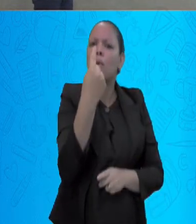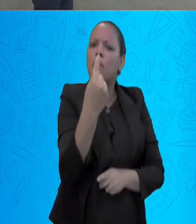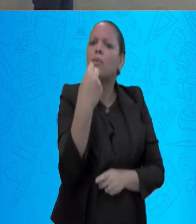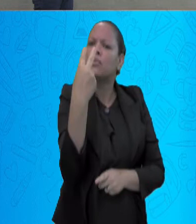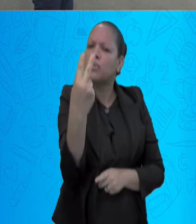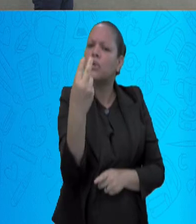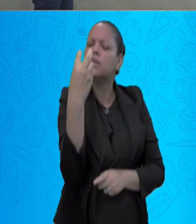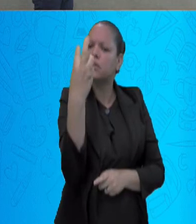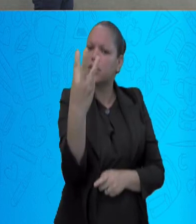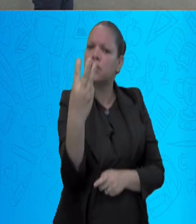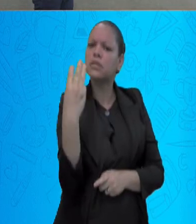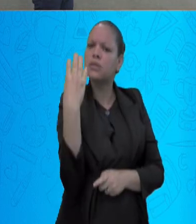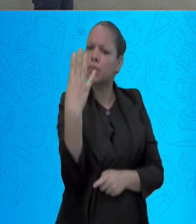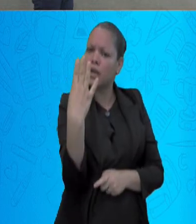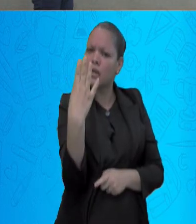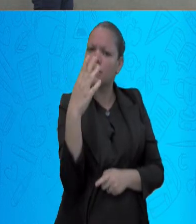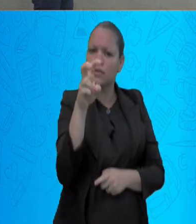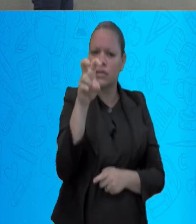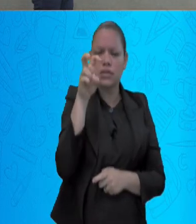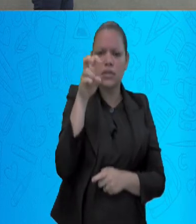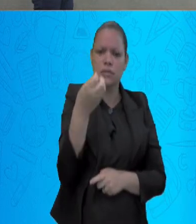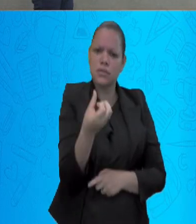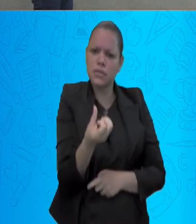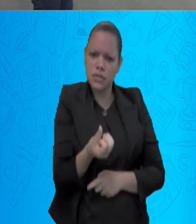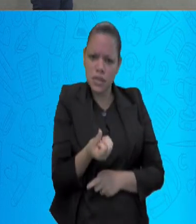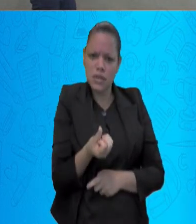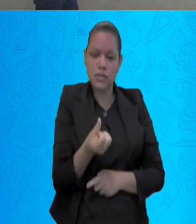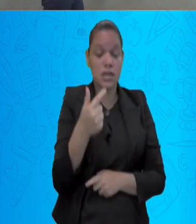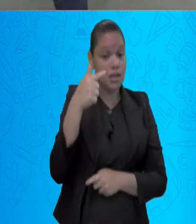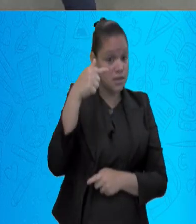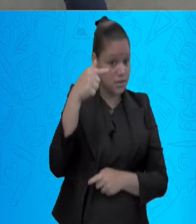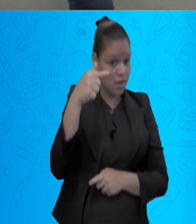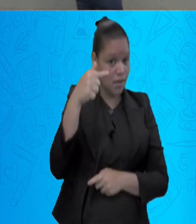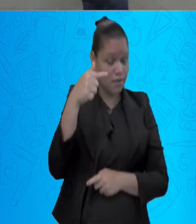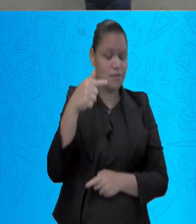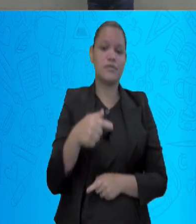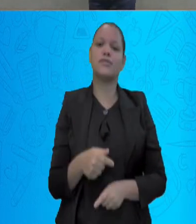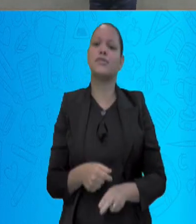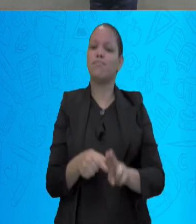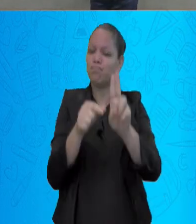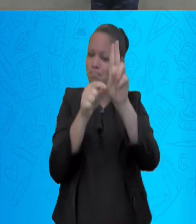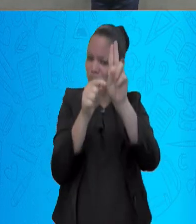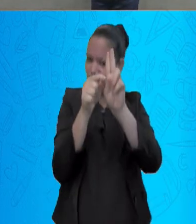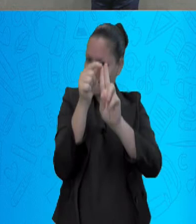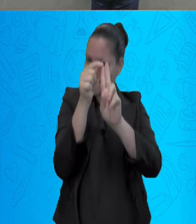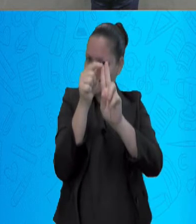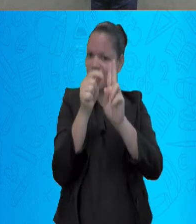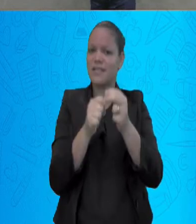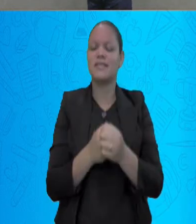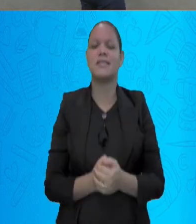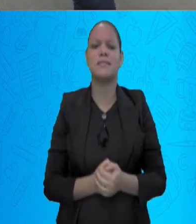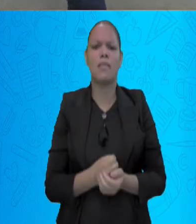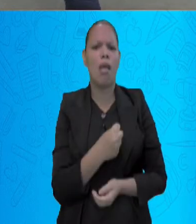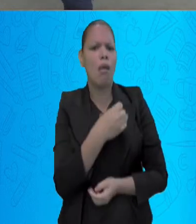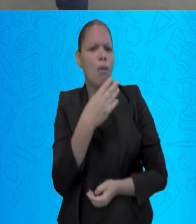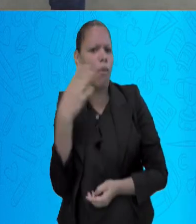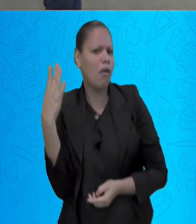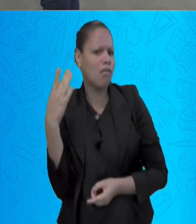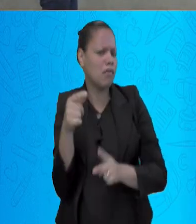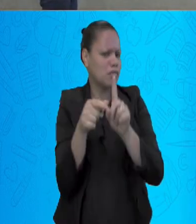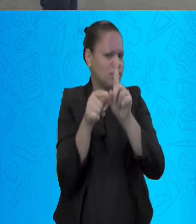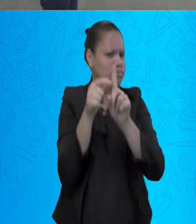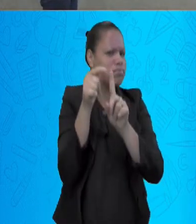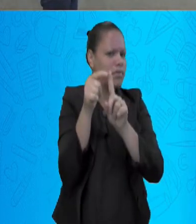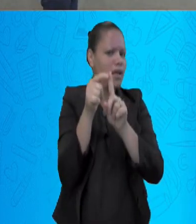3, 4, 5, 6, 7 dezenas. E quantas